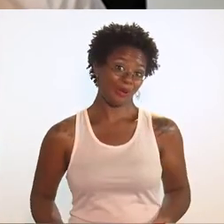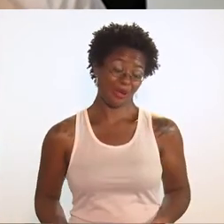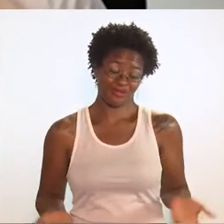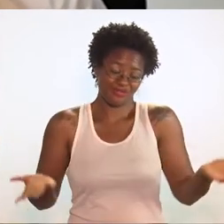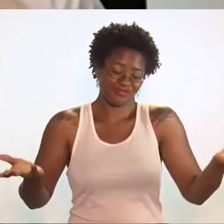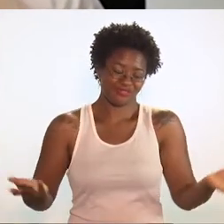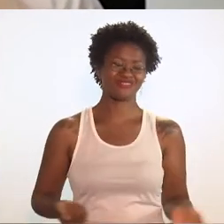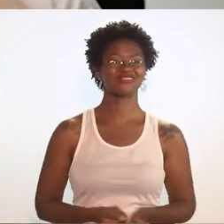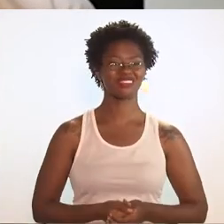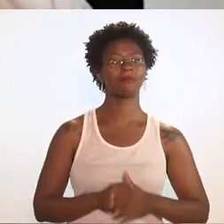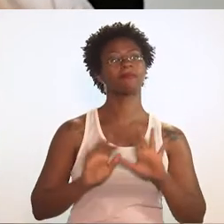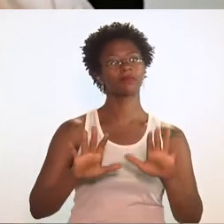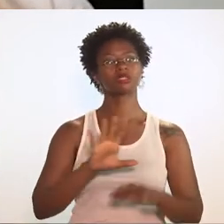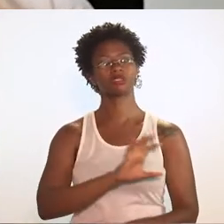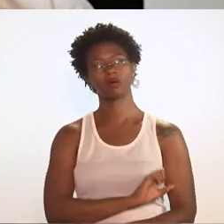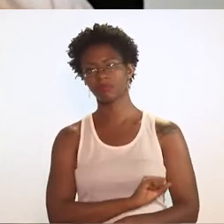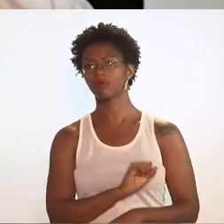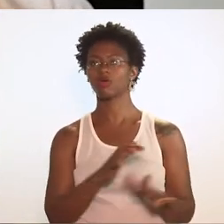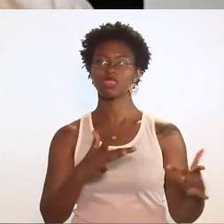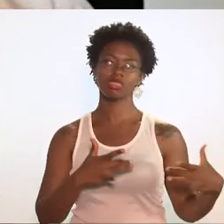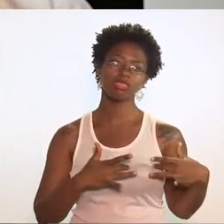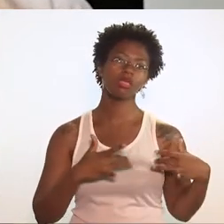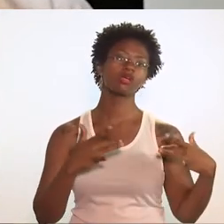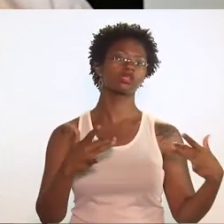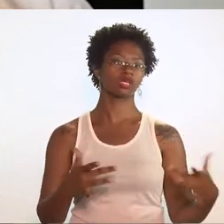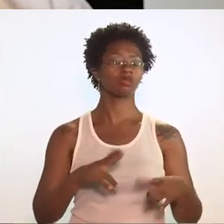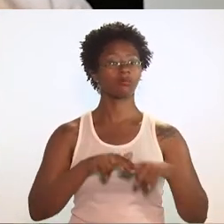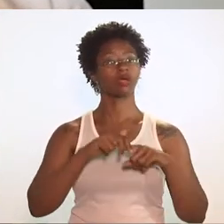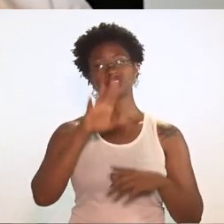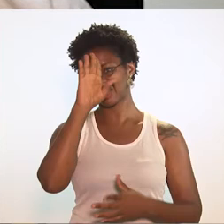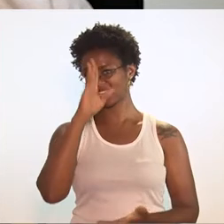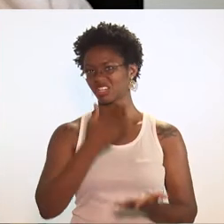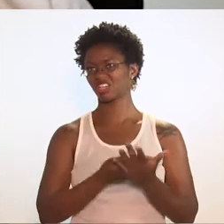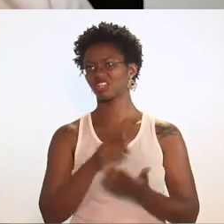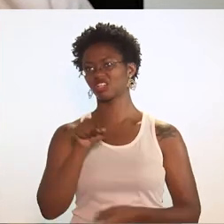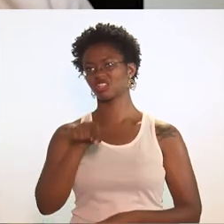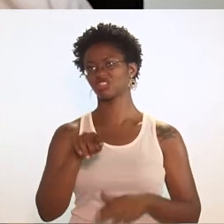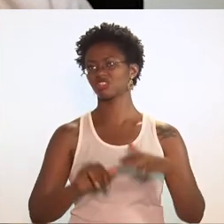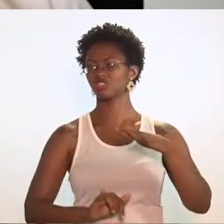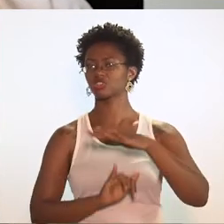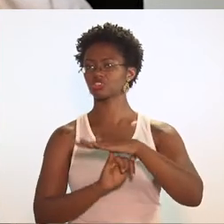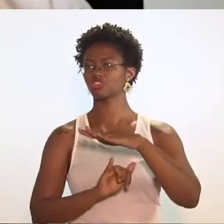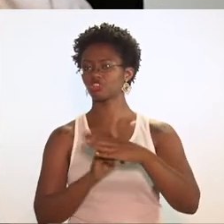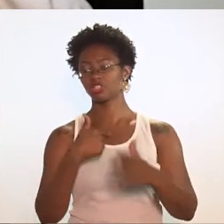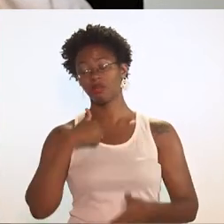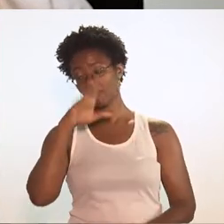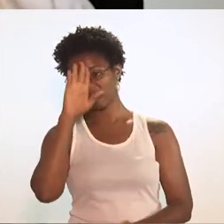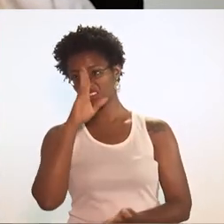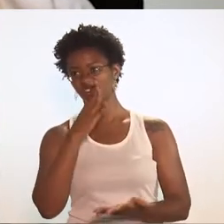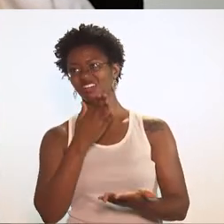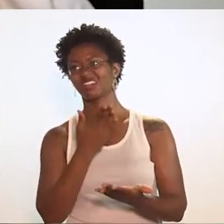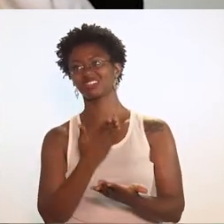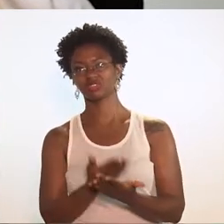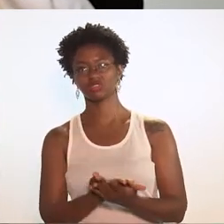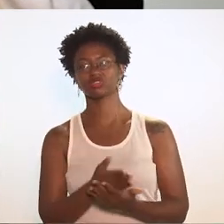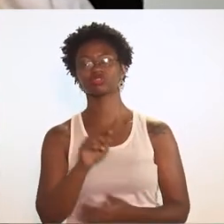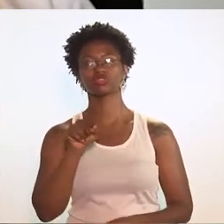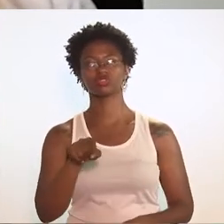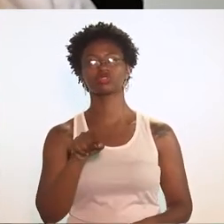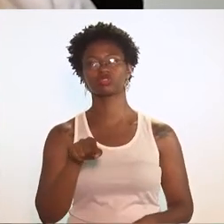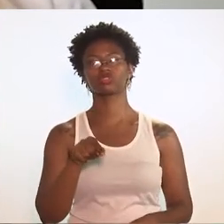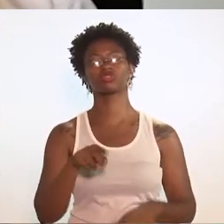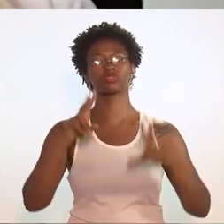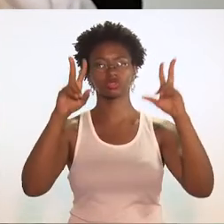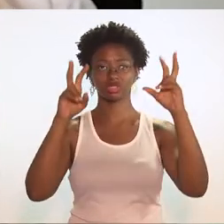seres humanos, né? Mas é um amor, é uma dedicação, porque eu acredito nessa instituição, eu